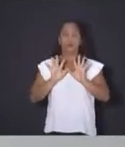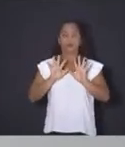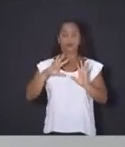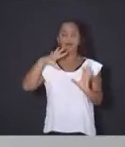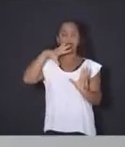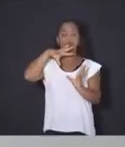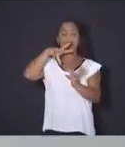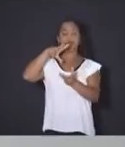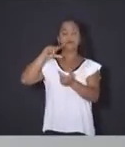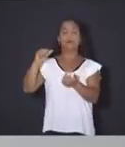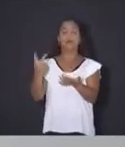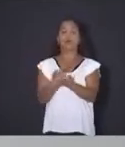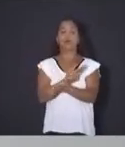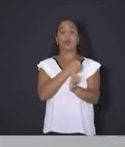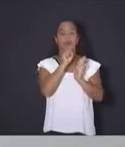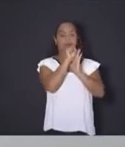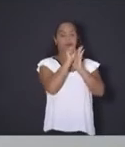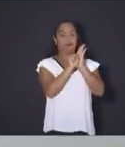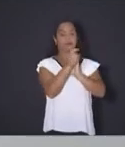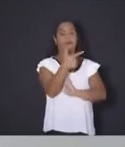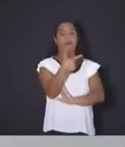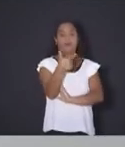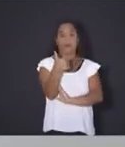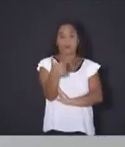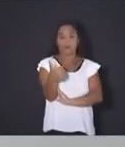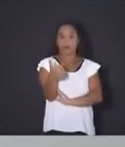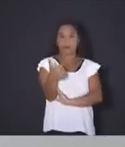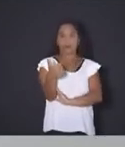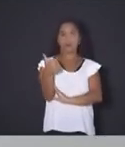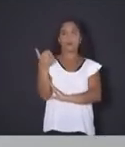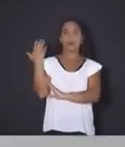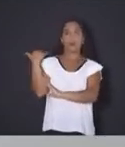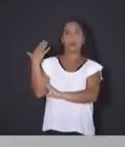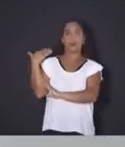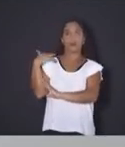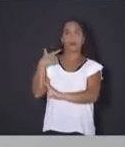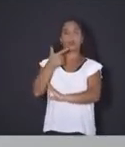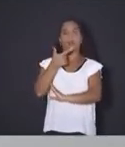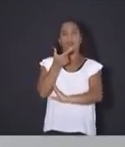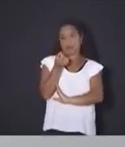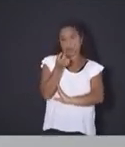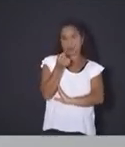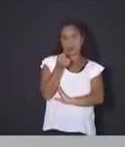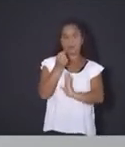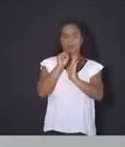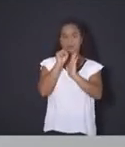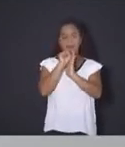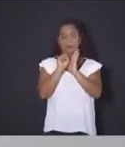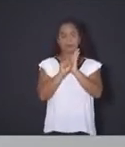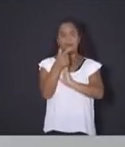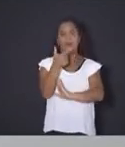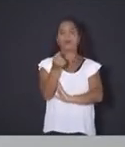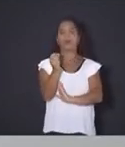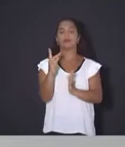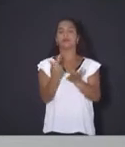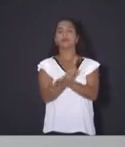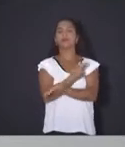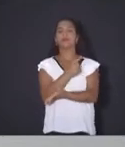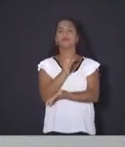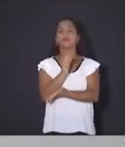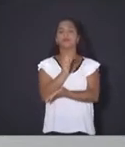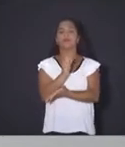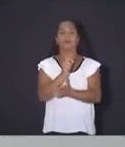principalmente no século 21 mas desde o final do século 20 um processo de